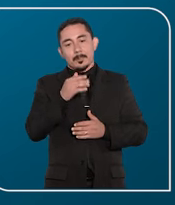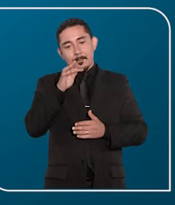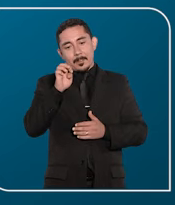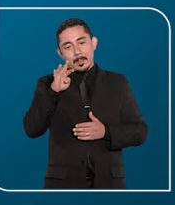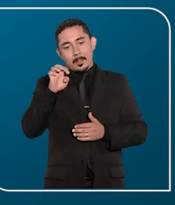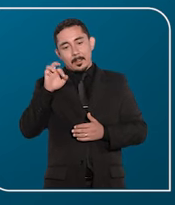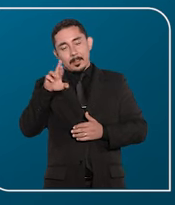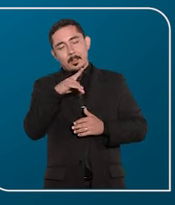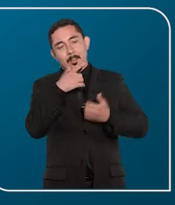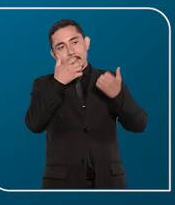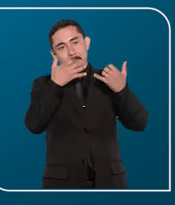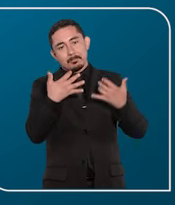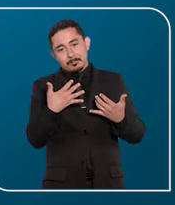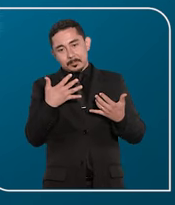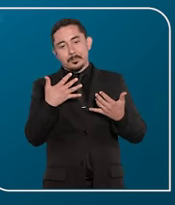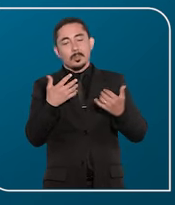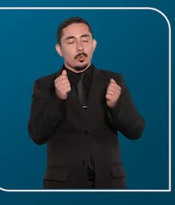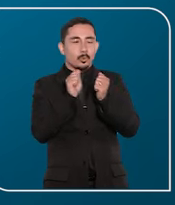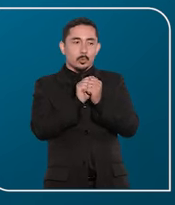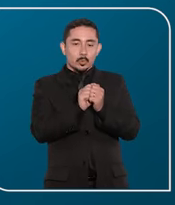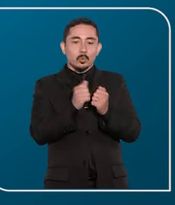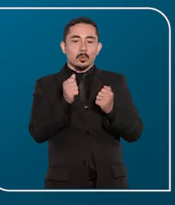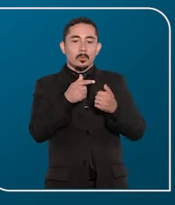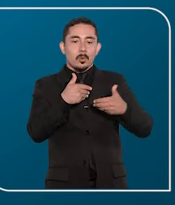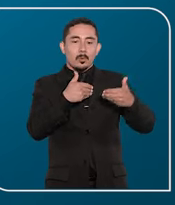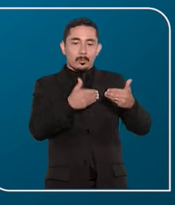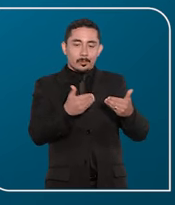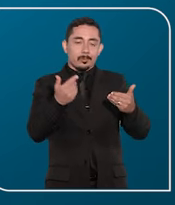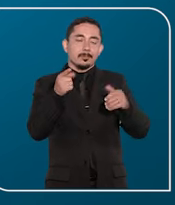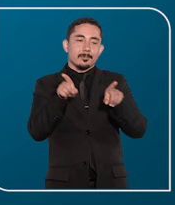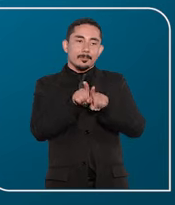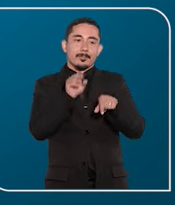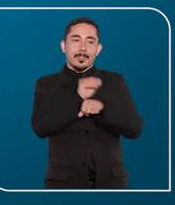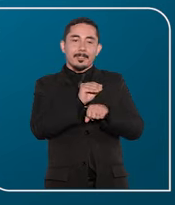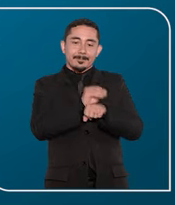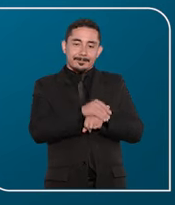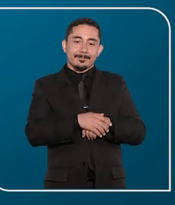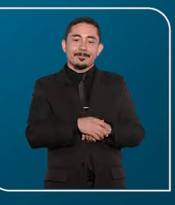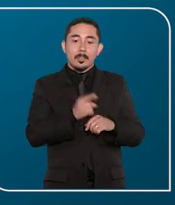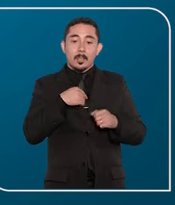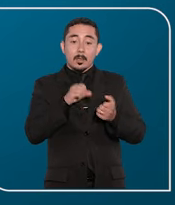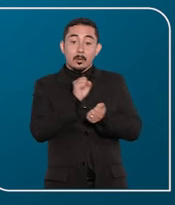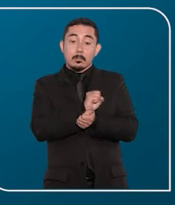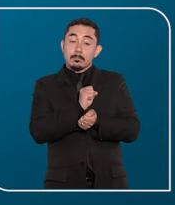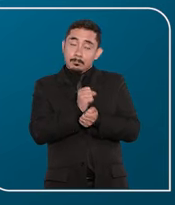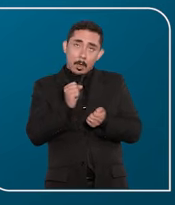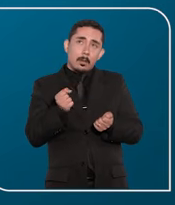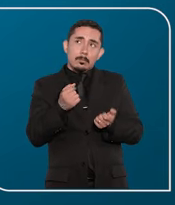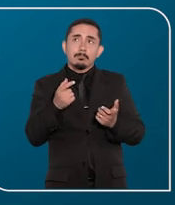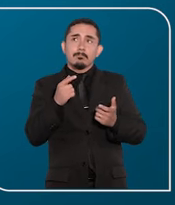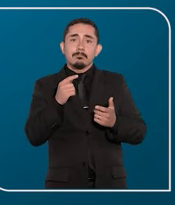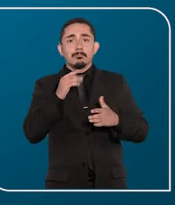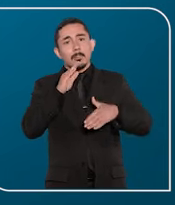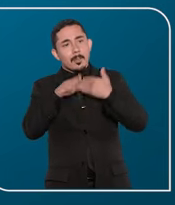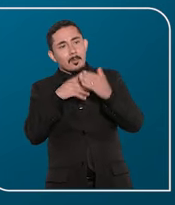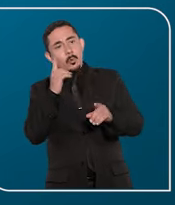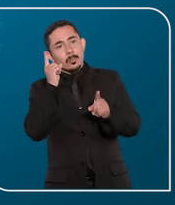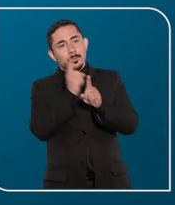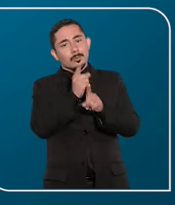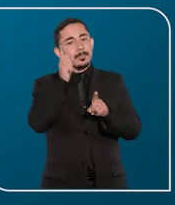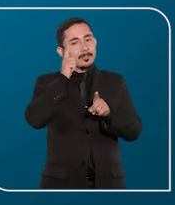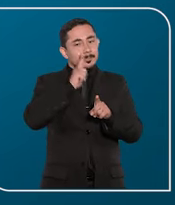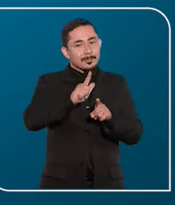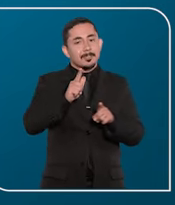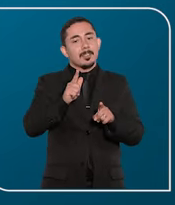aqui contigo. Obrigado pelo convite, pelo carinho também. E espero, Fátima, que a gente possa voltar a se encontrar tão logo